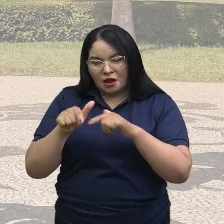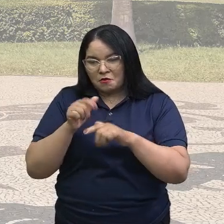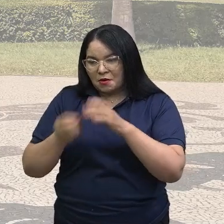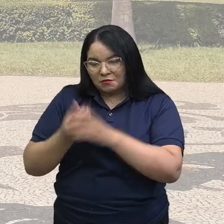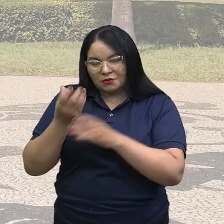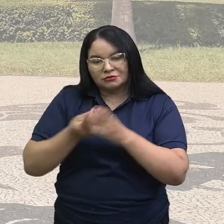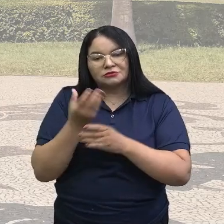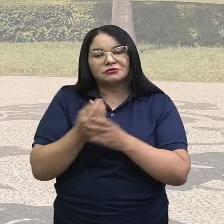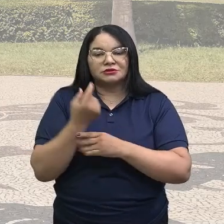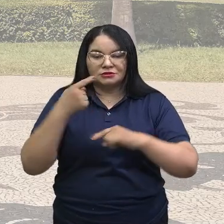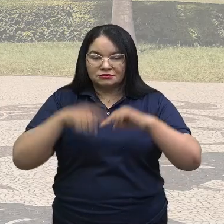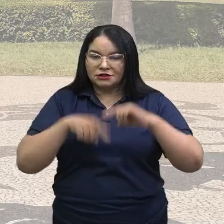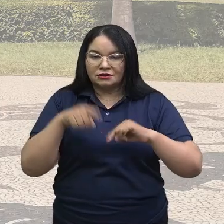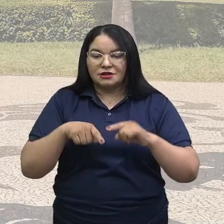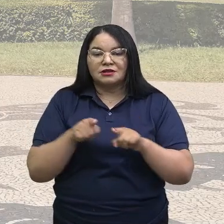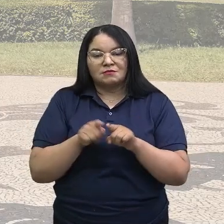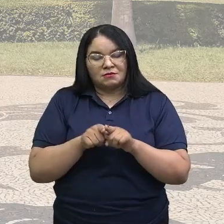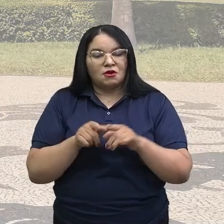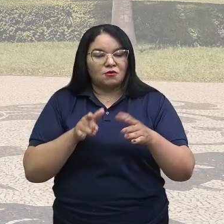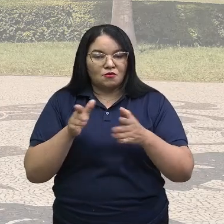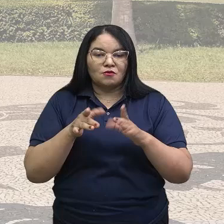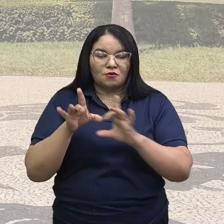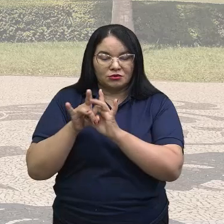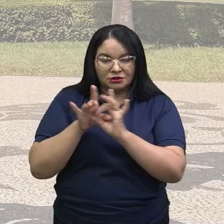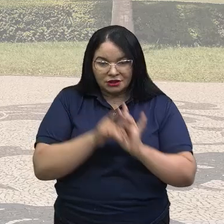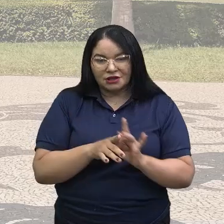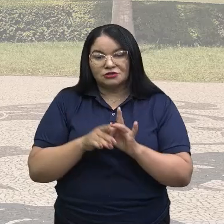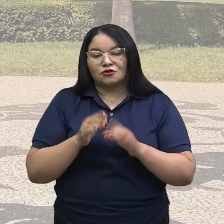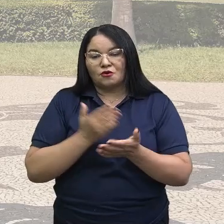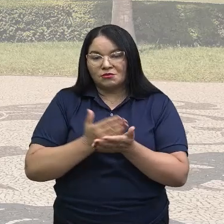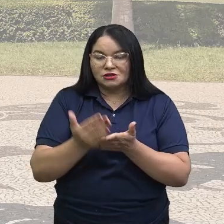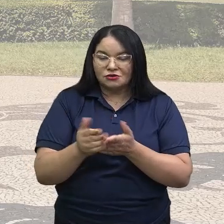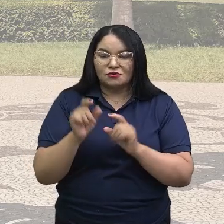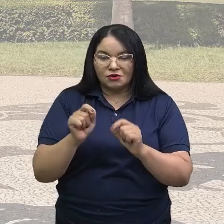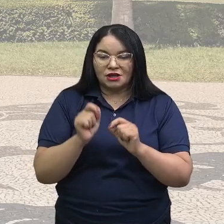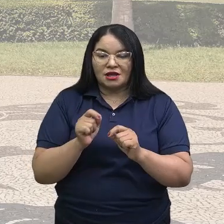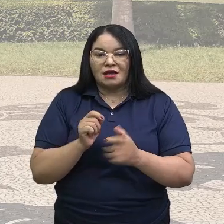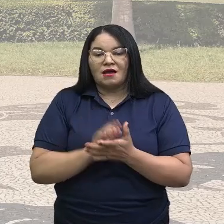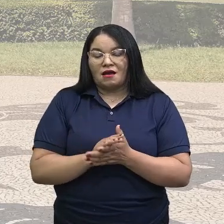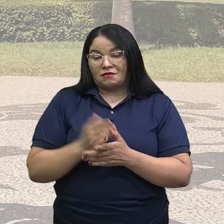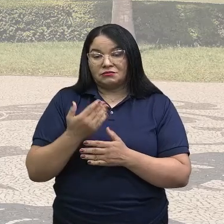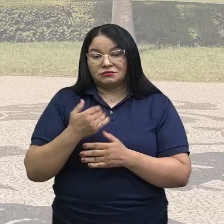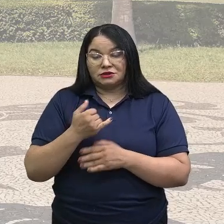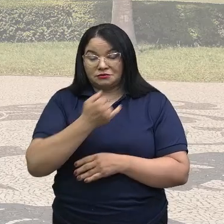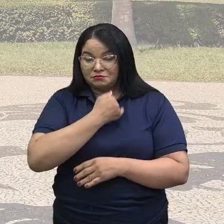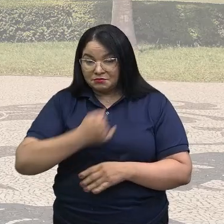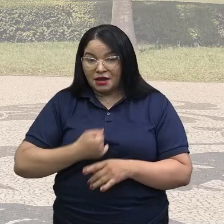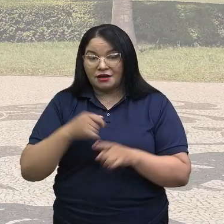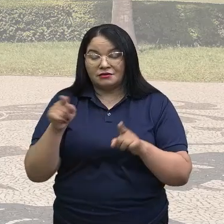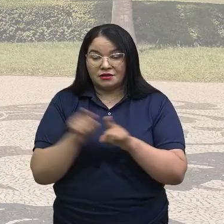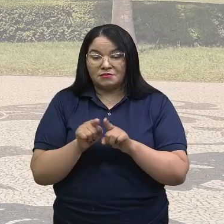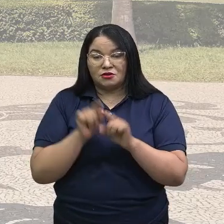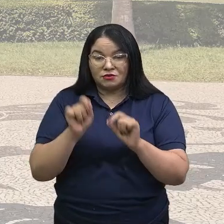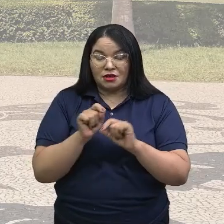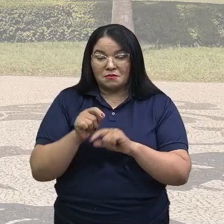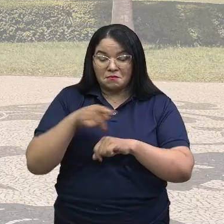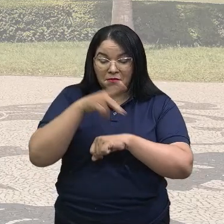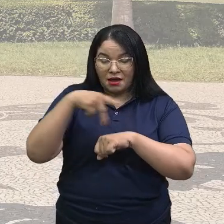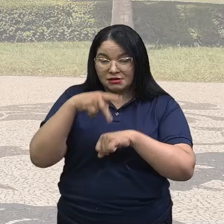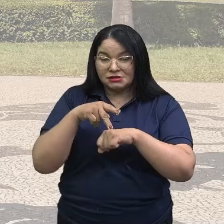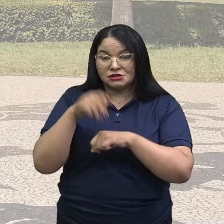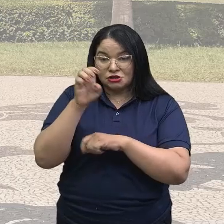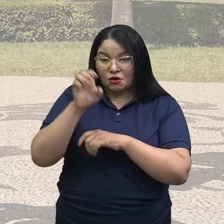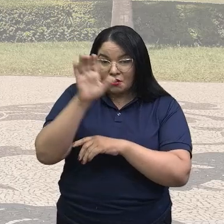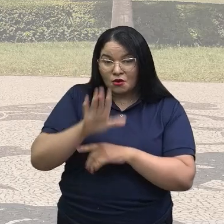nesse contexto, então, que iniciou a chamada corrida imperialista, onde os países da Europa começaram, então,